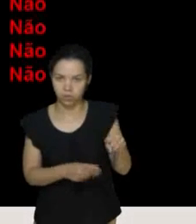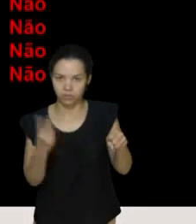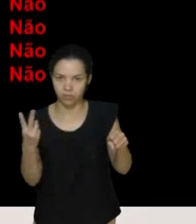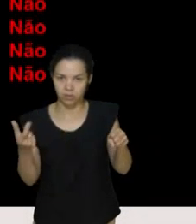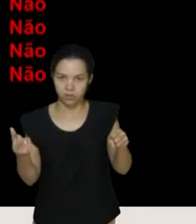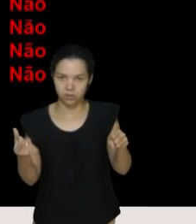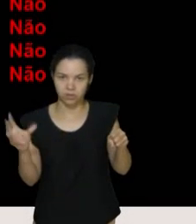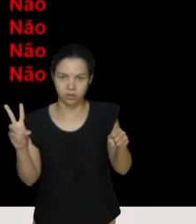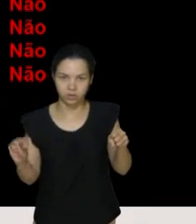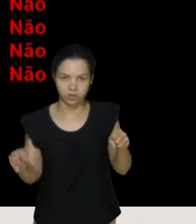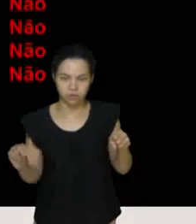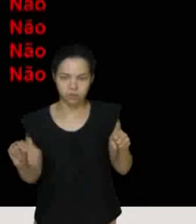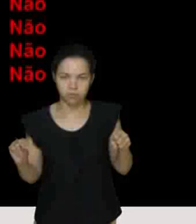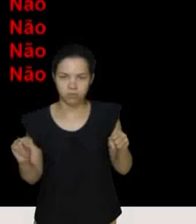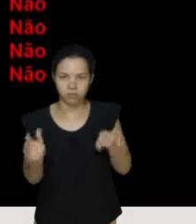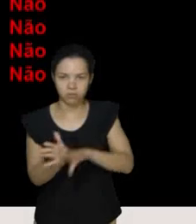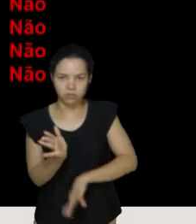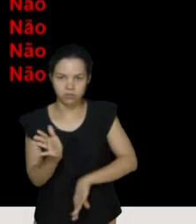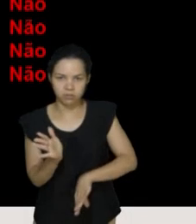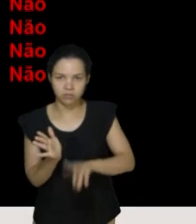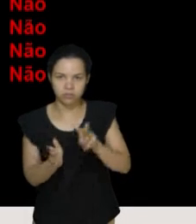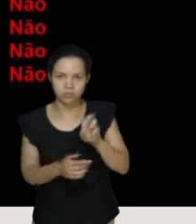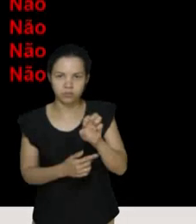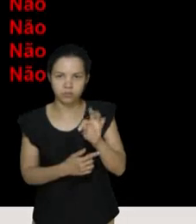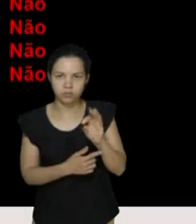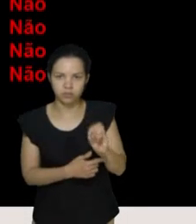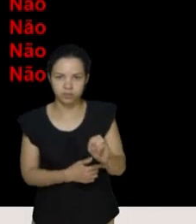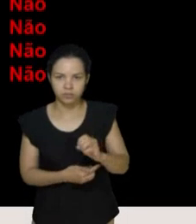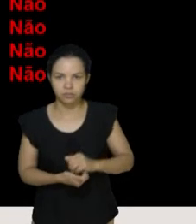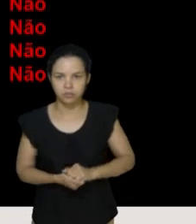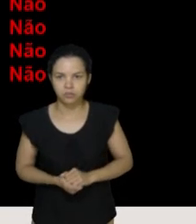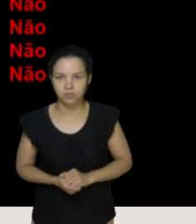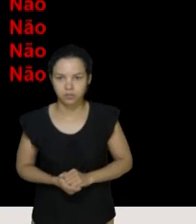não. Rejeitado o veto.